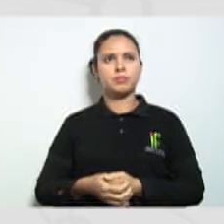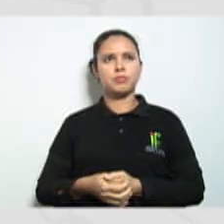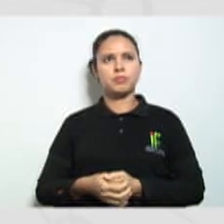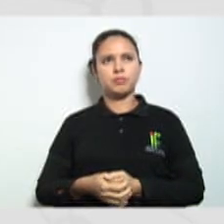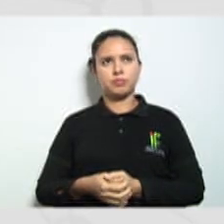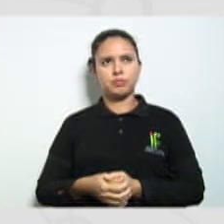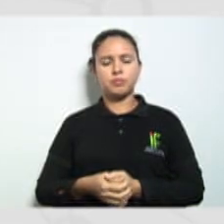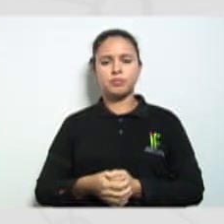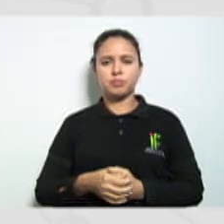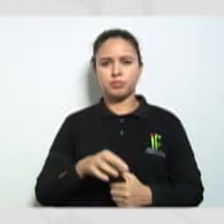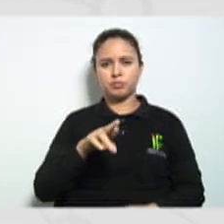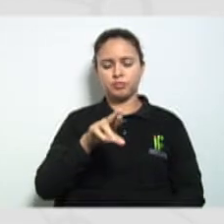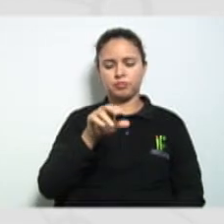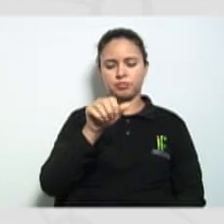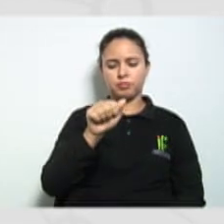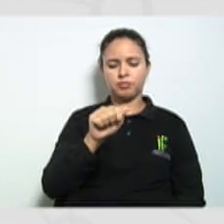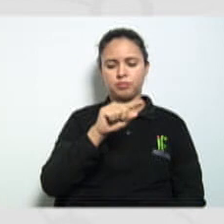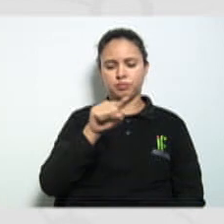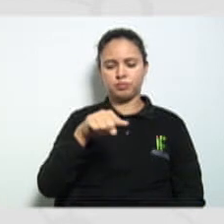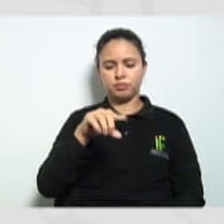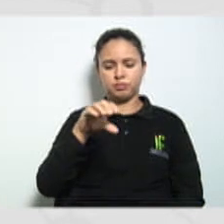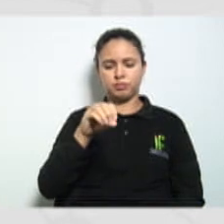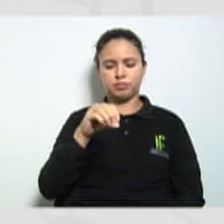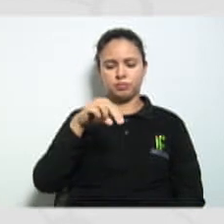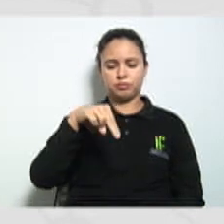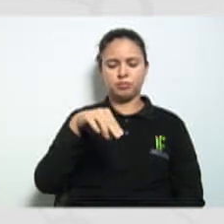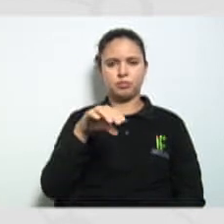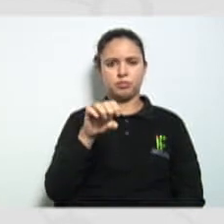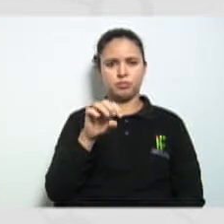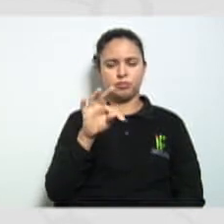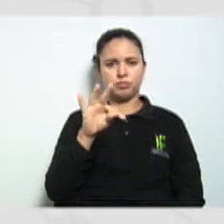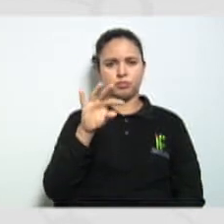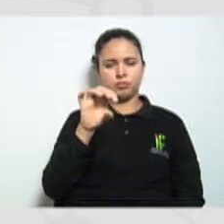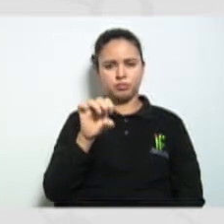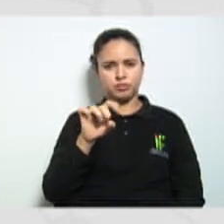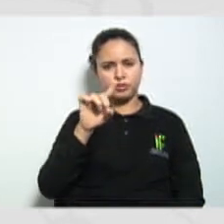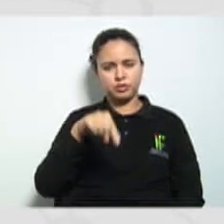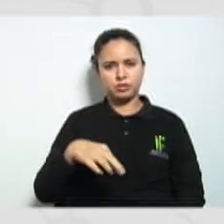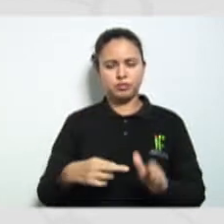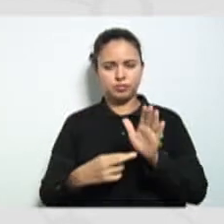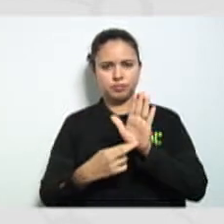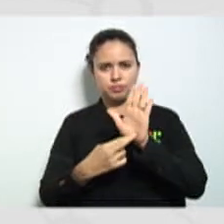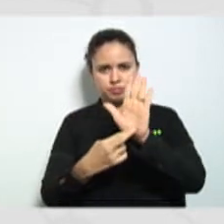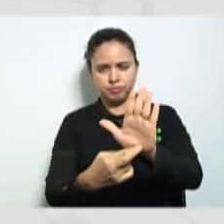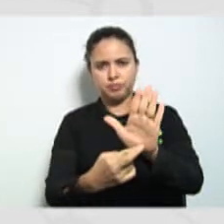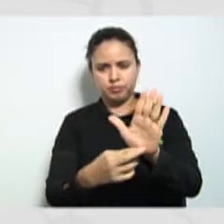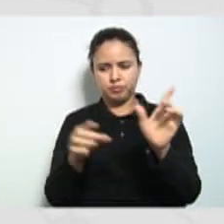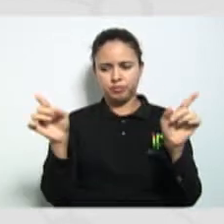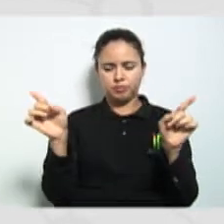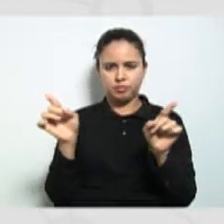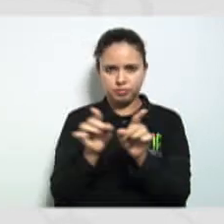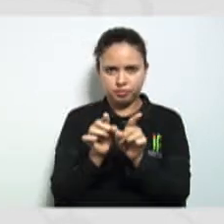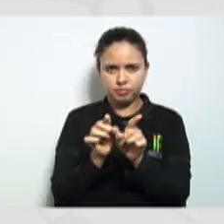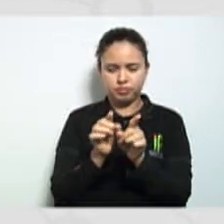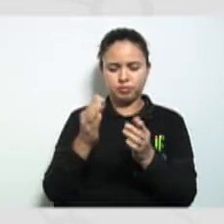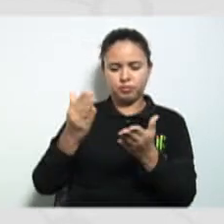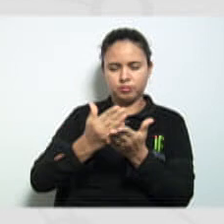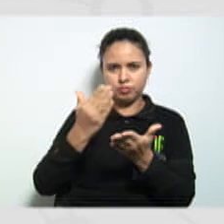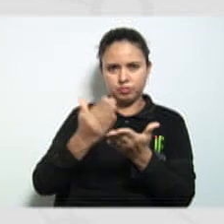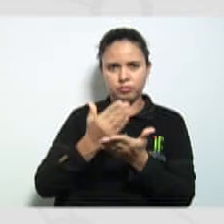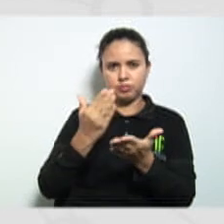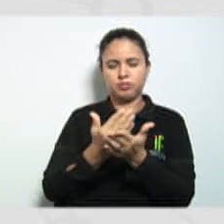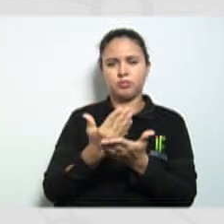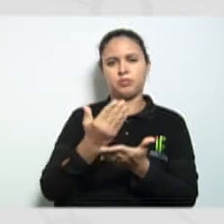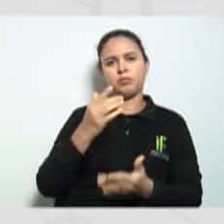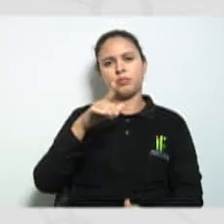Os razonetes. Razonete é uma representação gráfica e resumida do livro Razão, que mostra os valores lançados